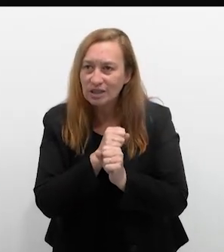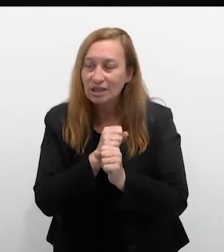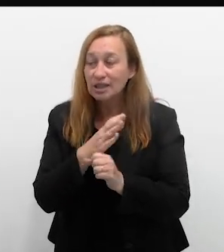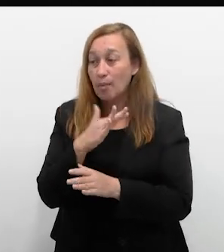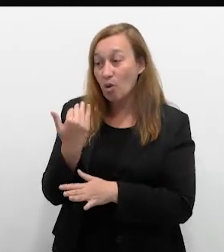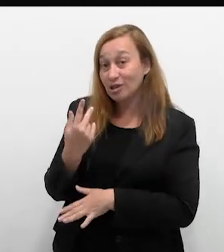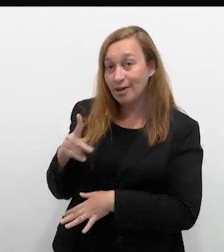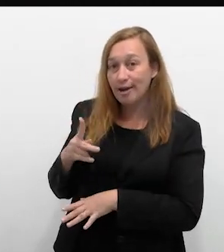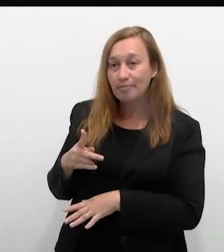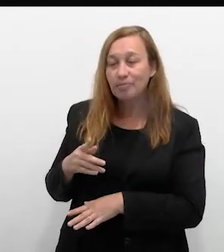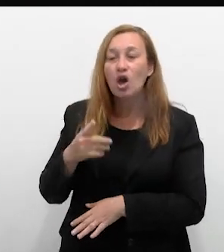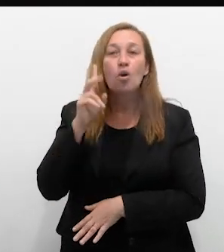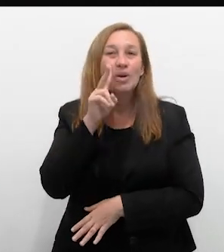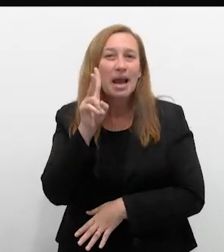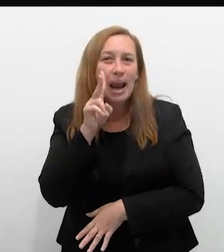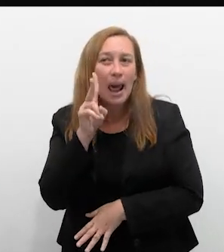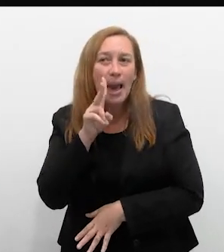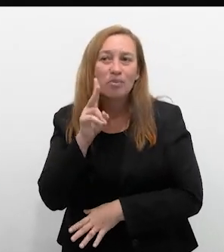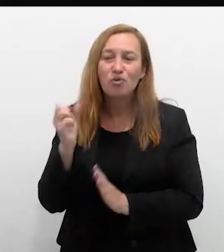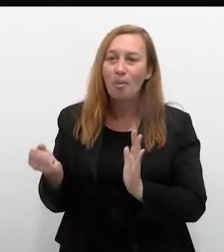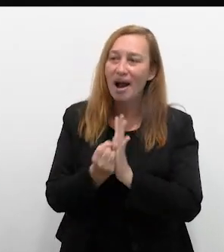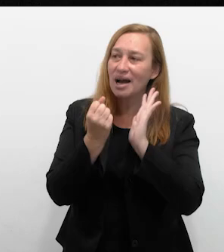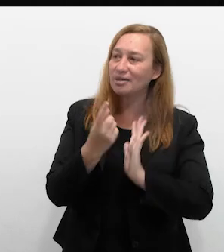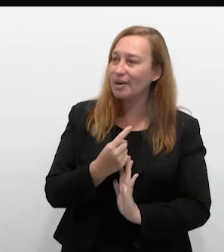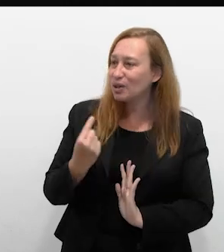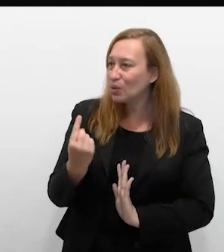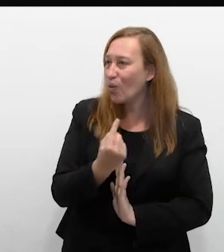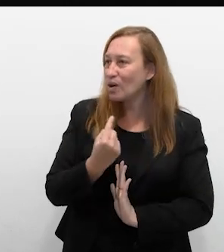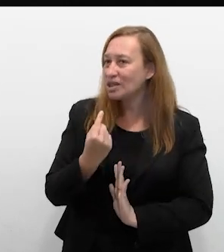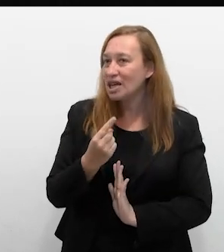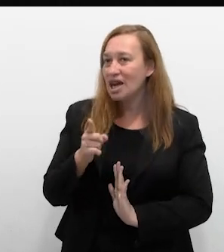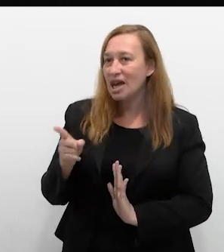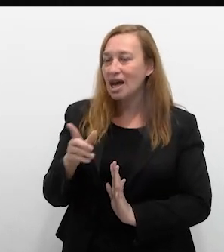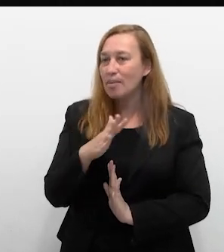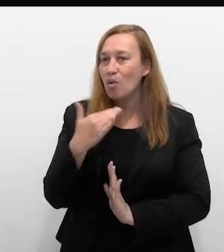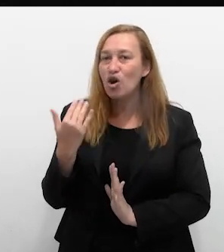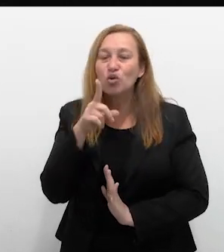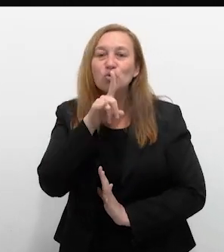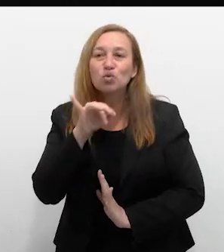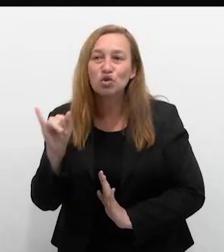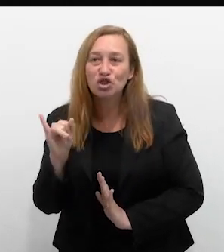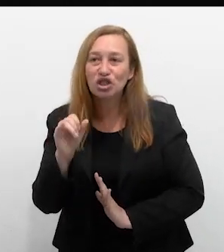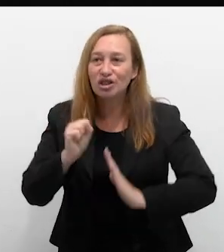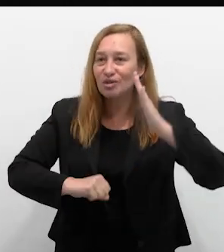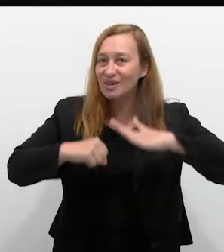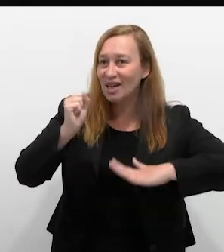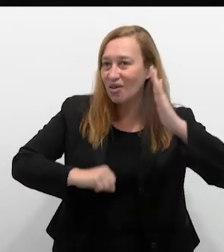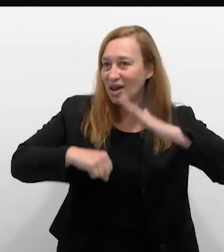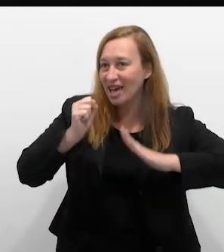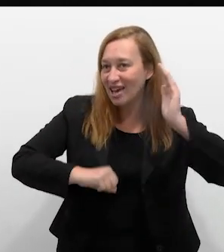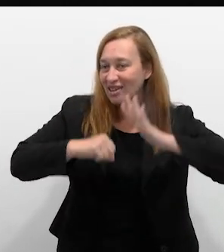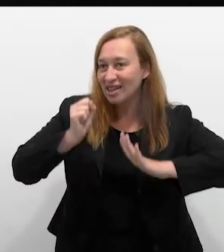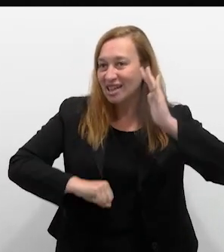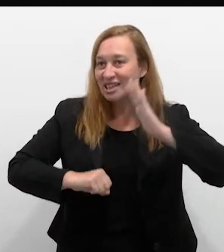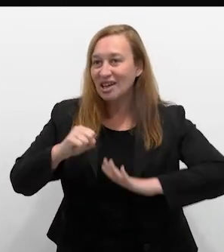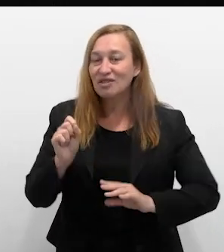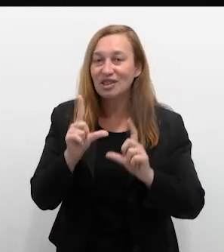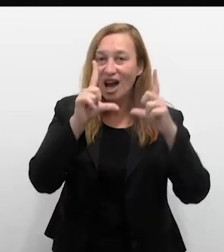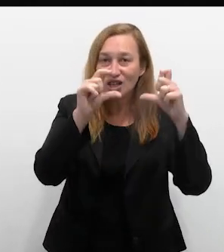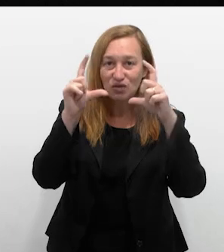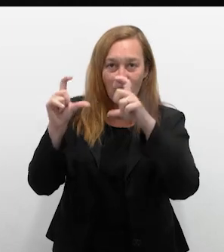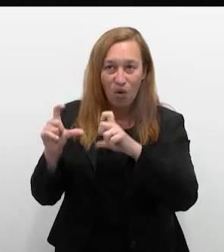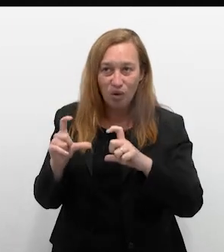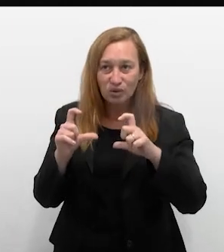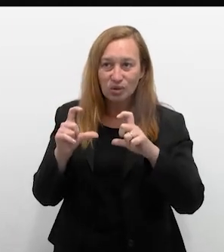né, da partida dela. E eu me lembro que ficou muito marcado para nós, ela faleceu no dia em que o Salgueiro estava fazendo